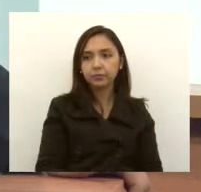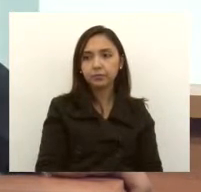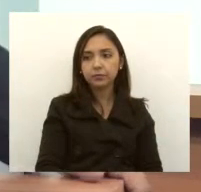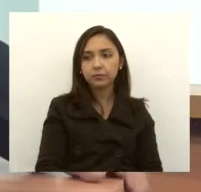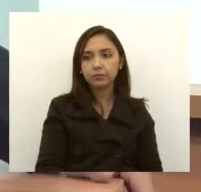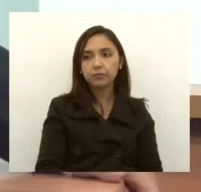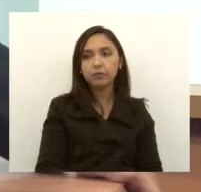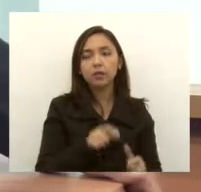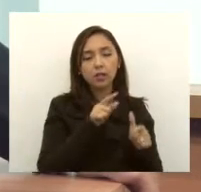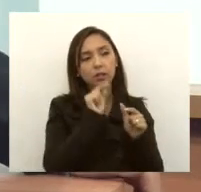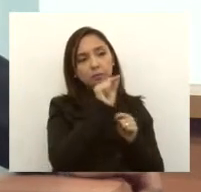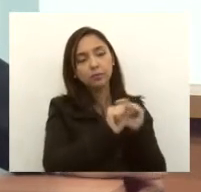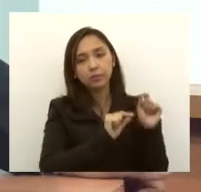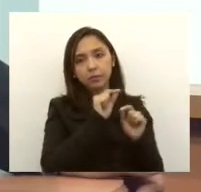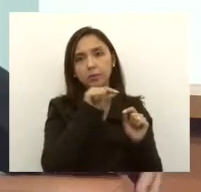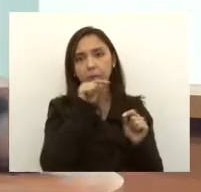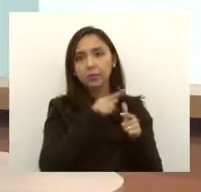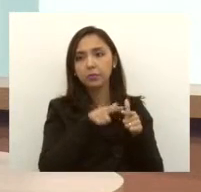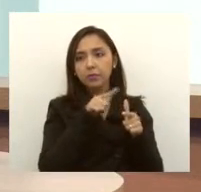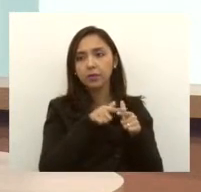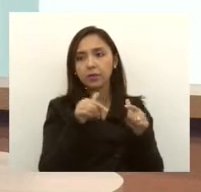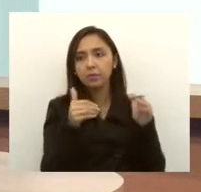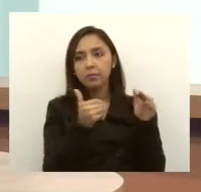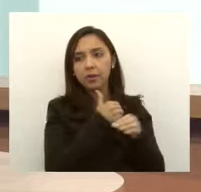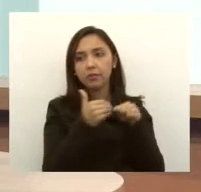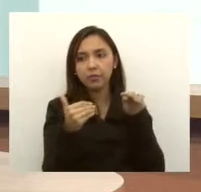se instalando ali na Avenida